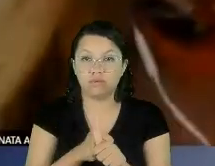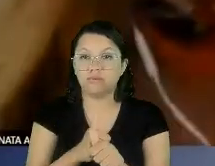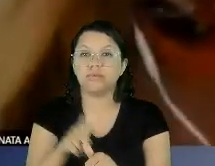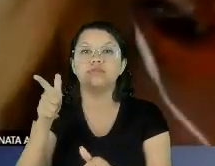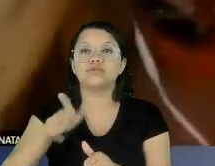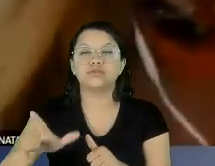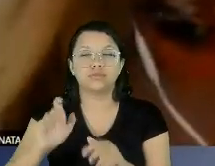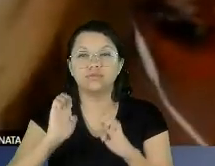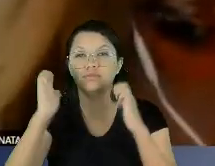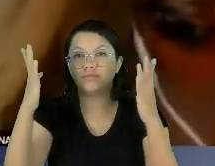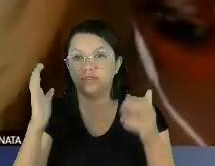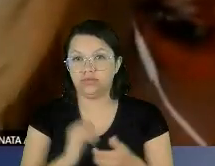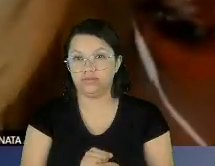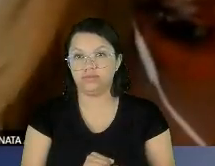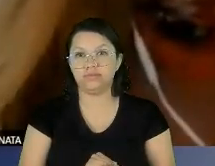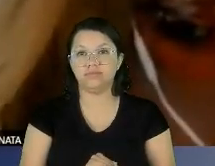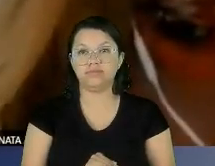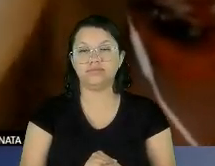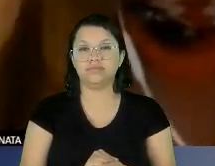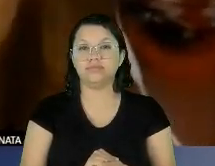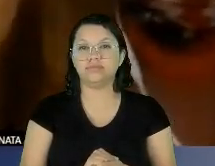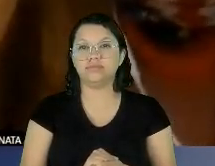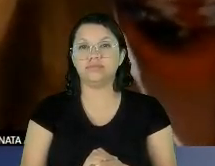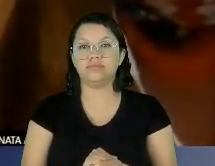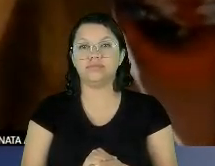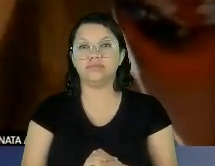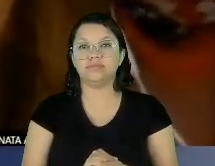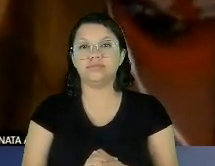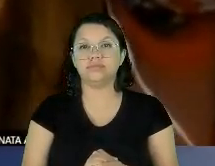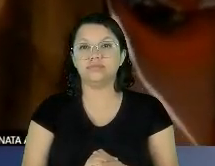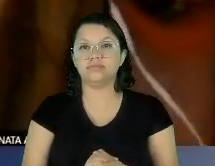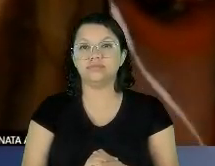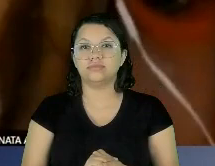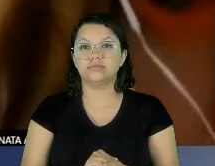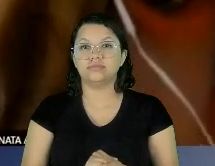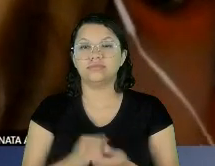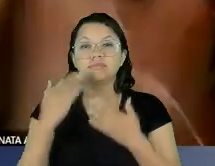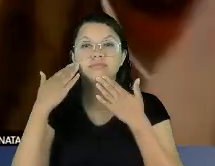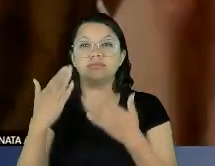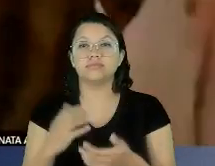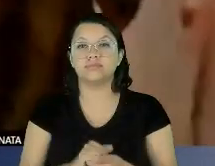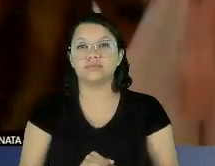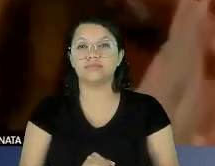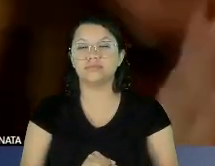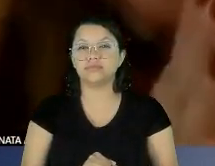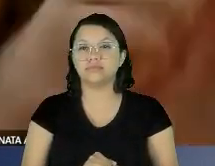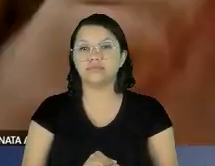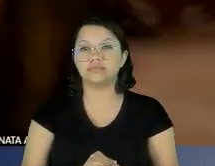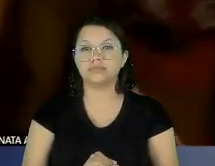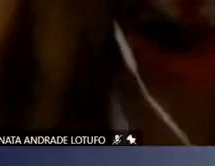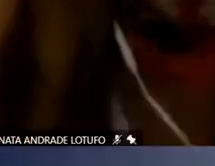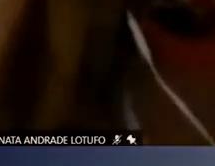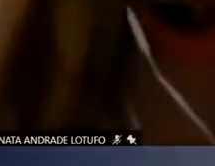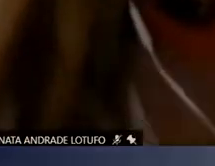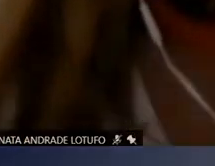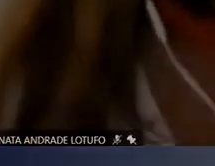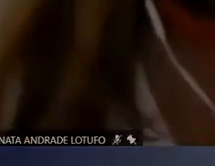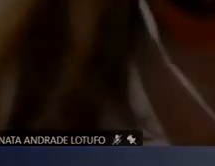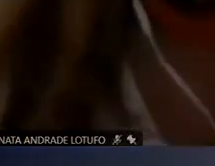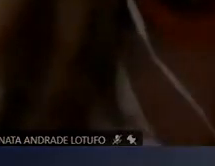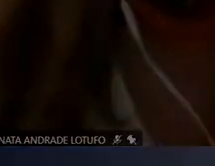todos e todas consigam acompanhar novamente o evento. Obrigada.